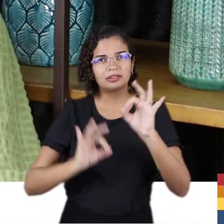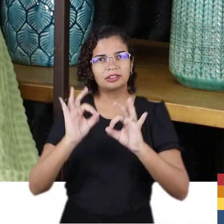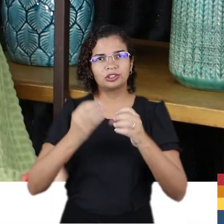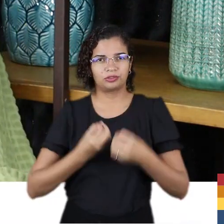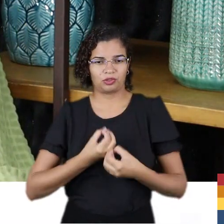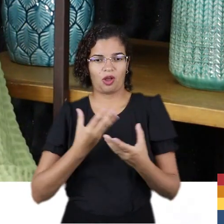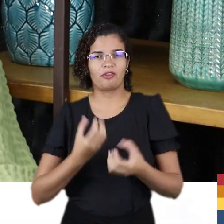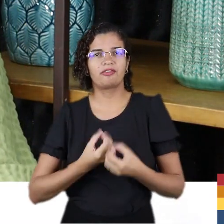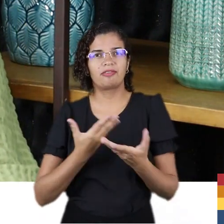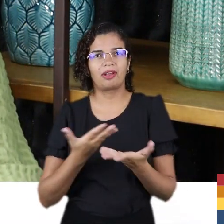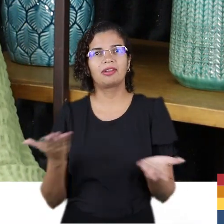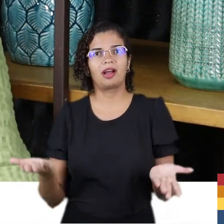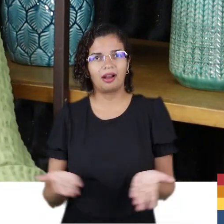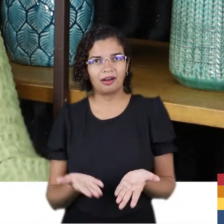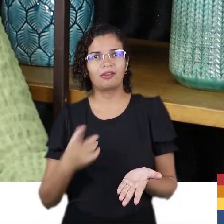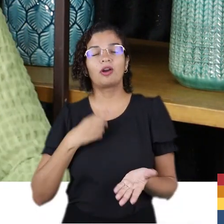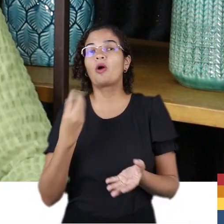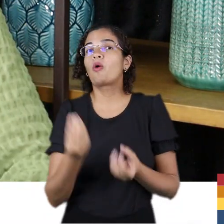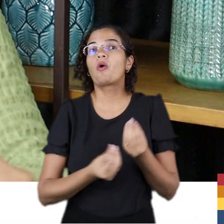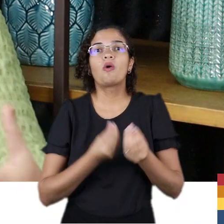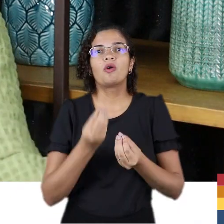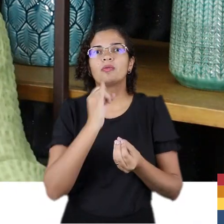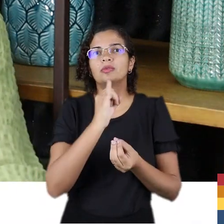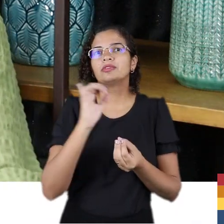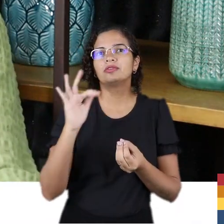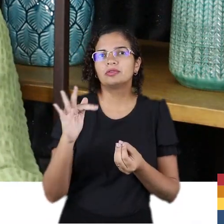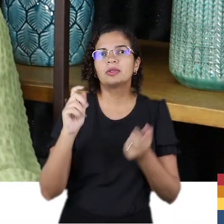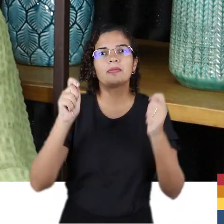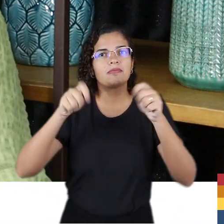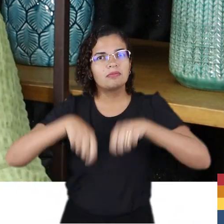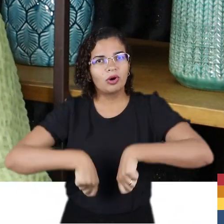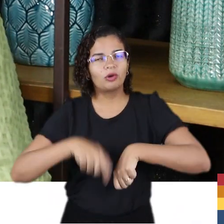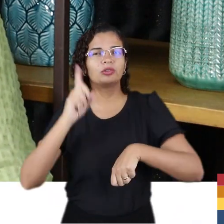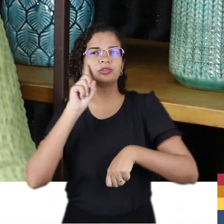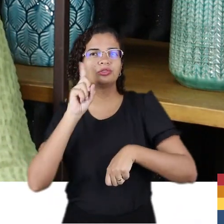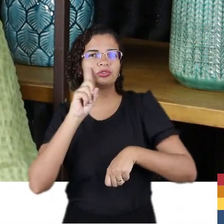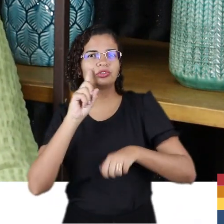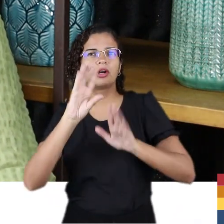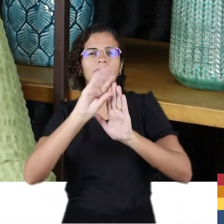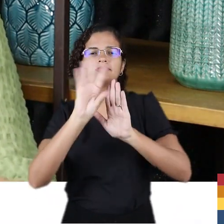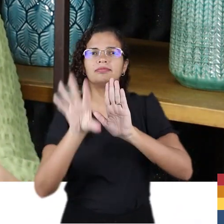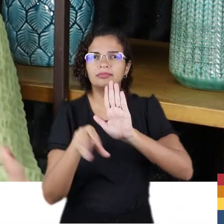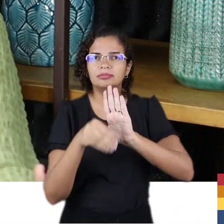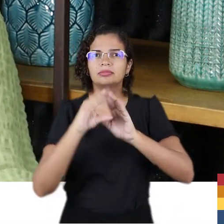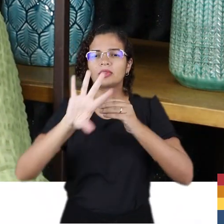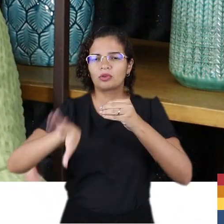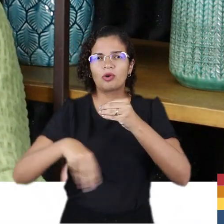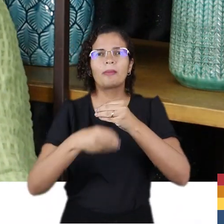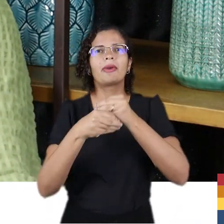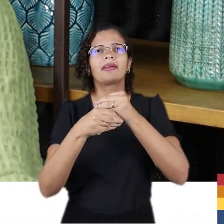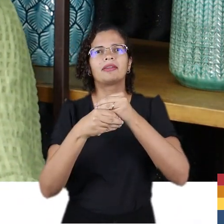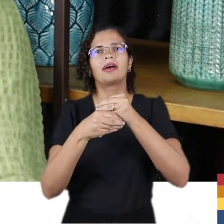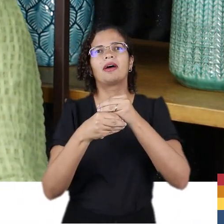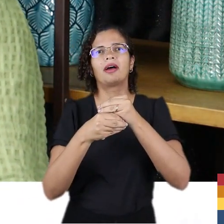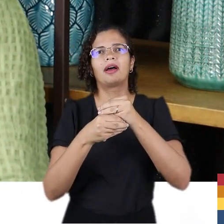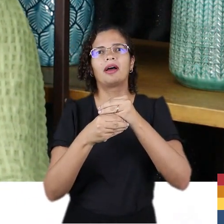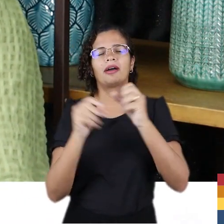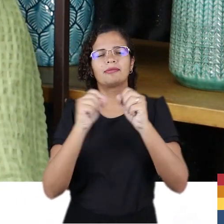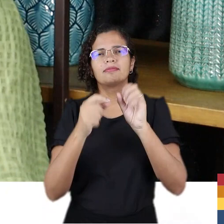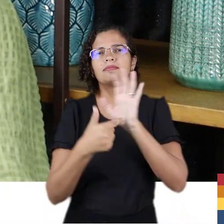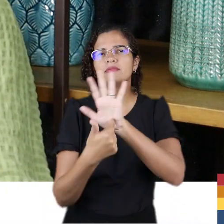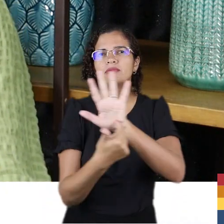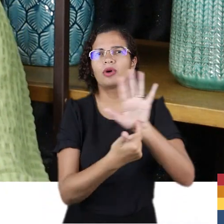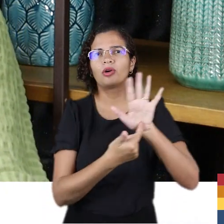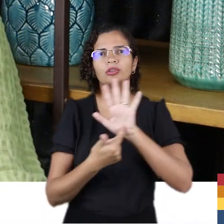né? De como os itinerários poderão, na sua complementaridade, né? Desenhar a muitas mãos, né?